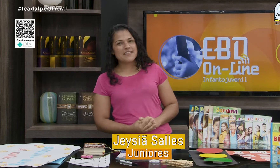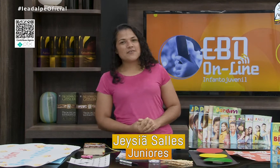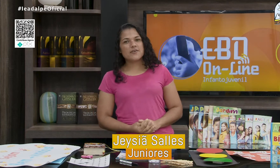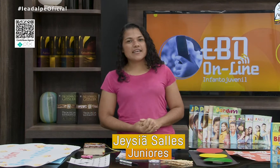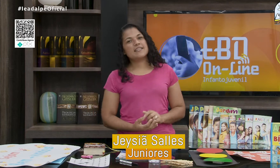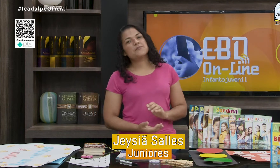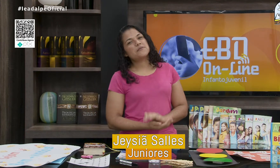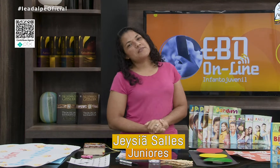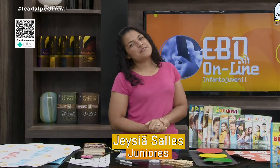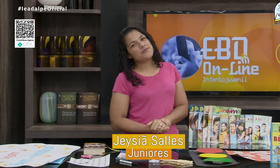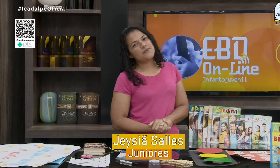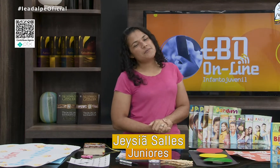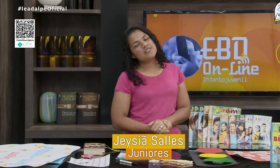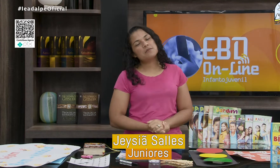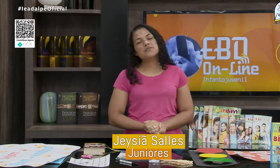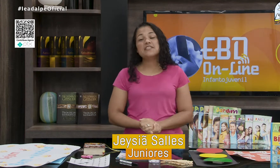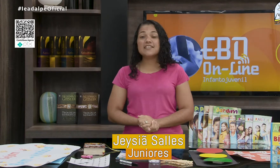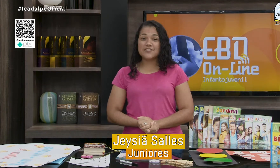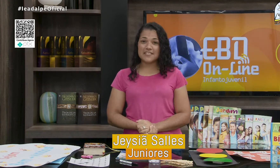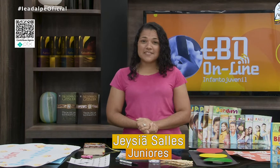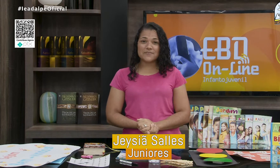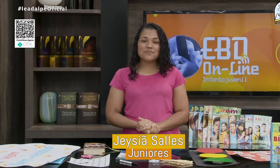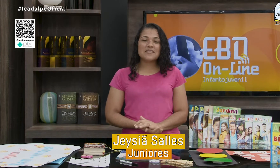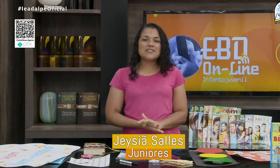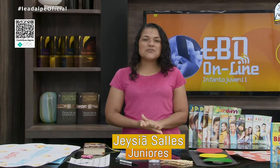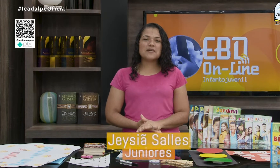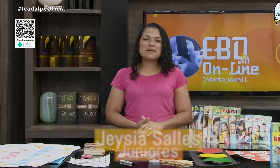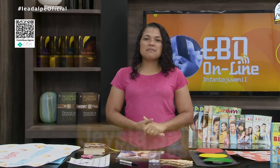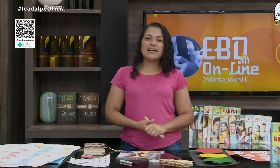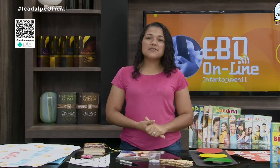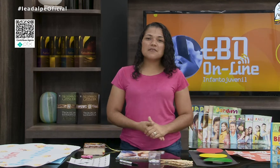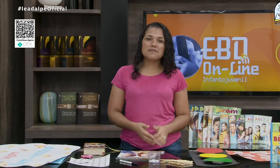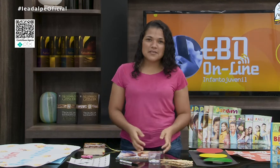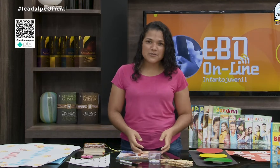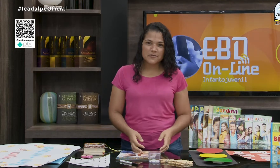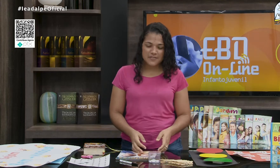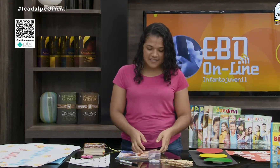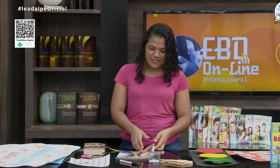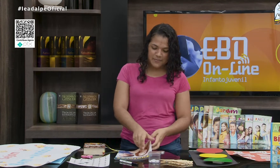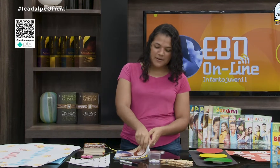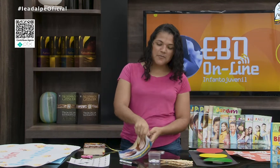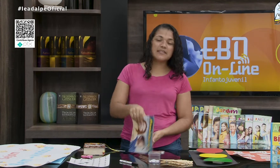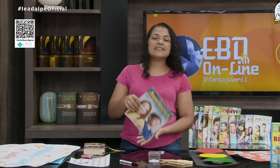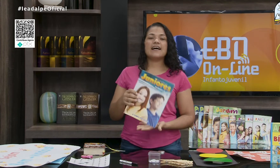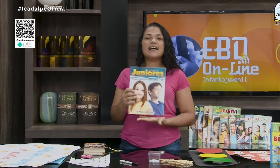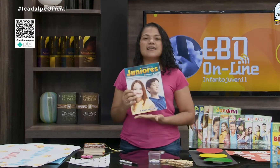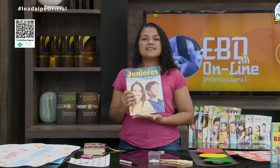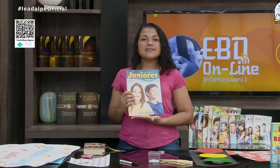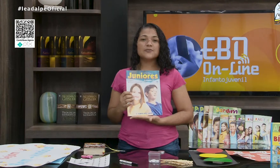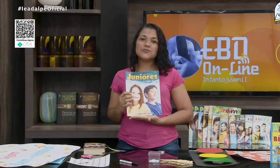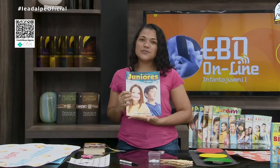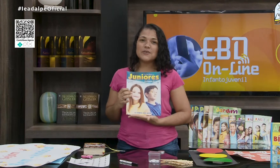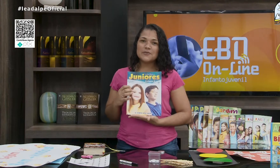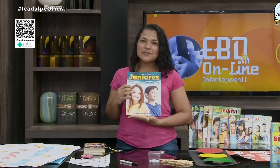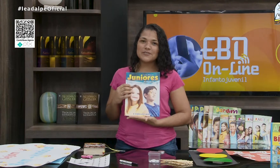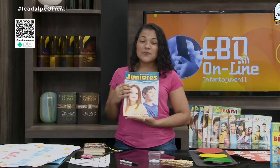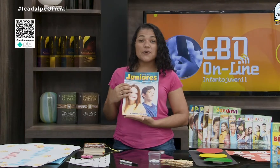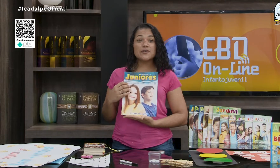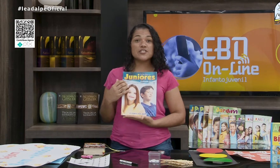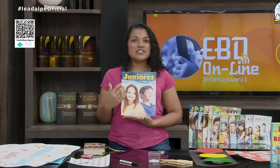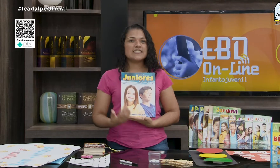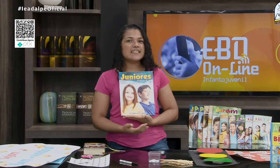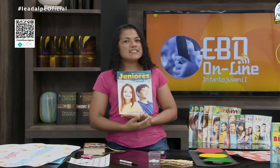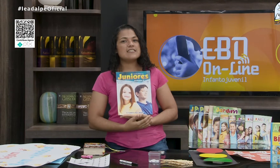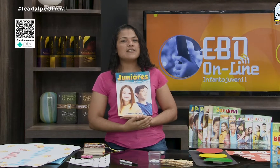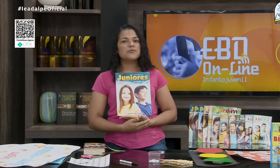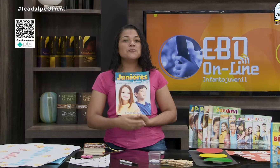A paz do Senhor, querido professor, me chamo Tia Geisia. Estou aqui mais uma vez com vocês para comentar a lição dos juniores.